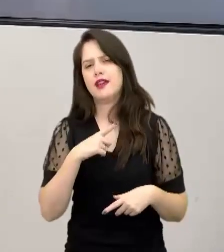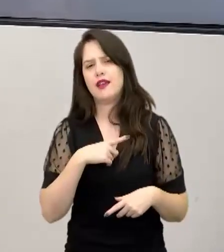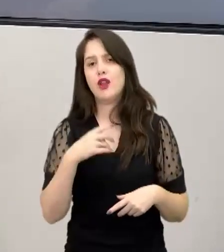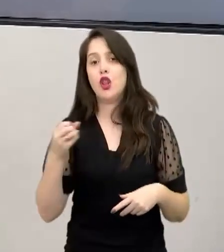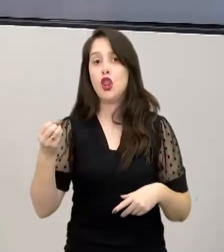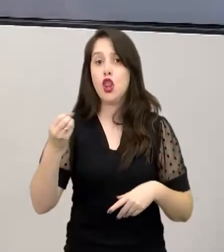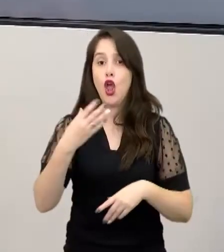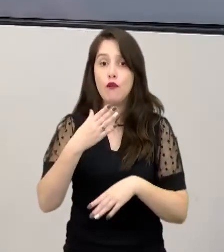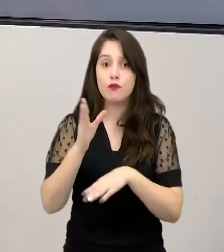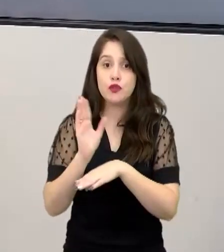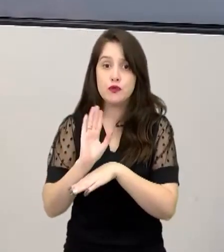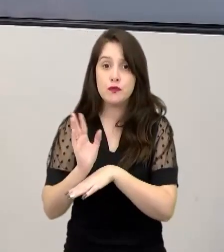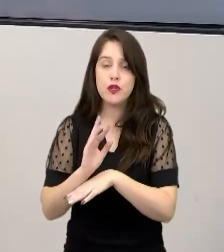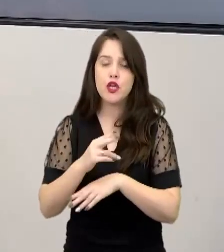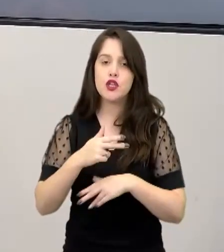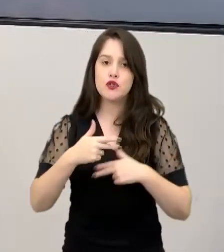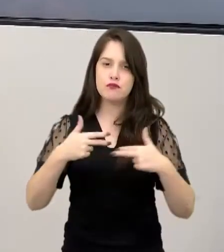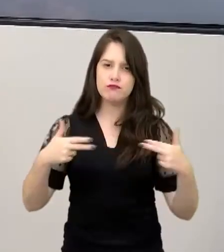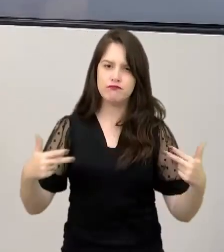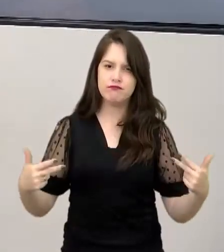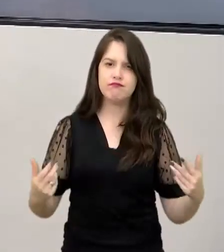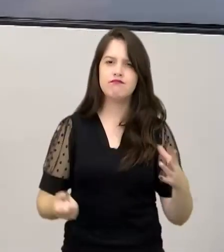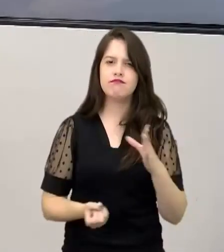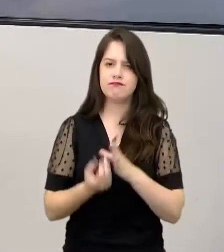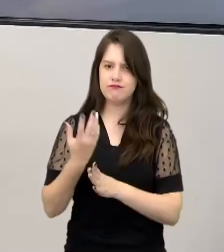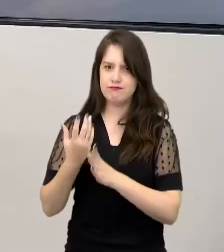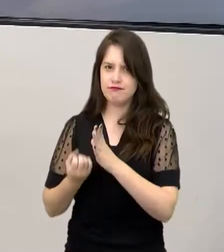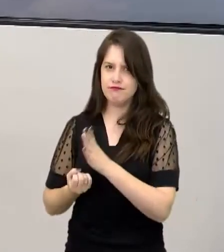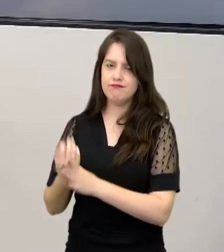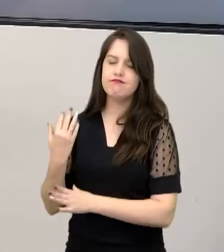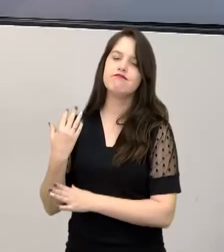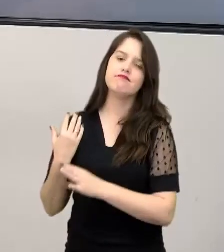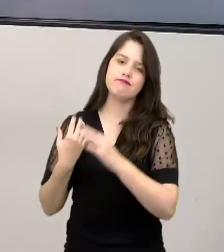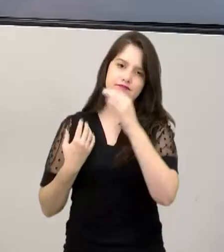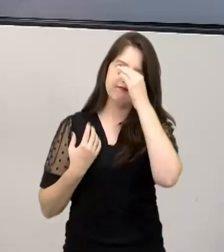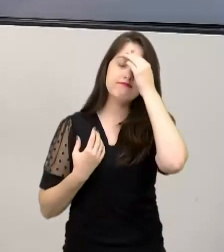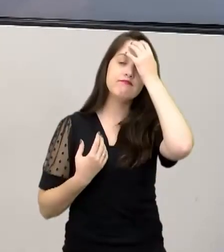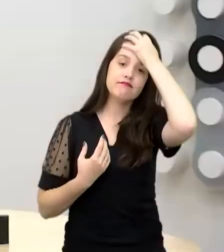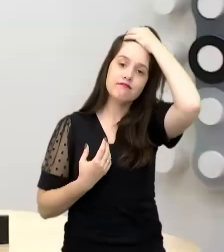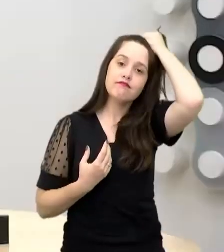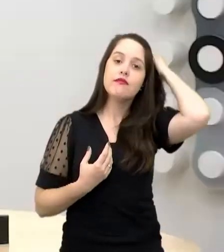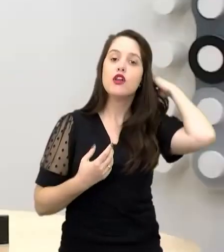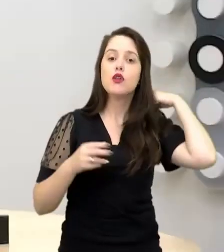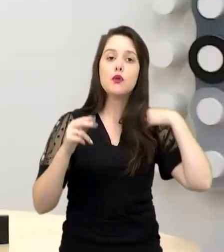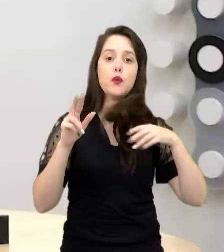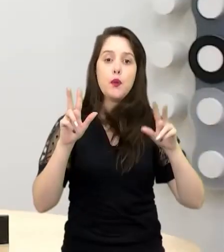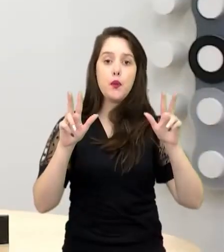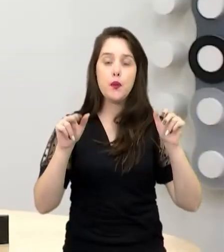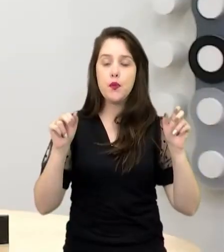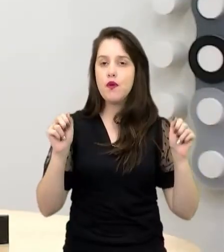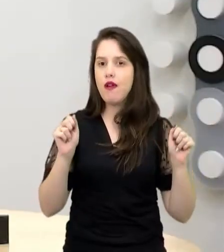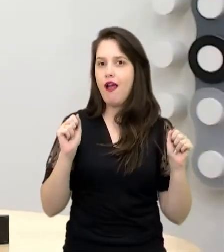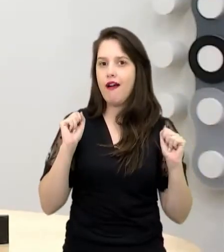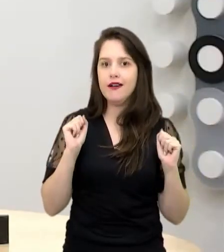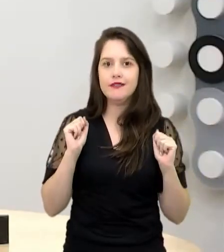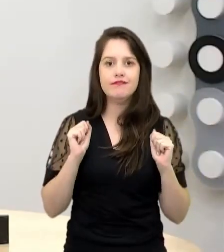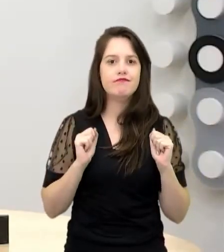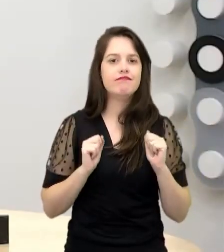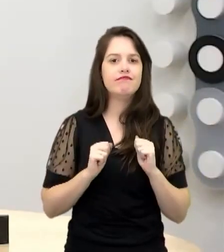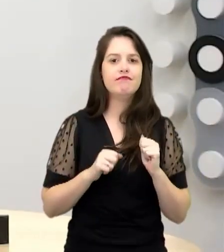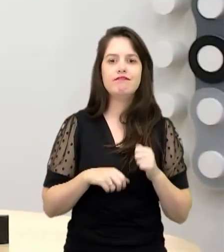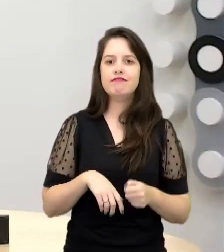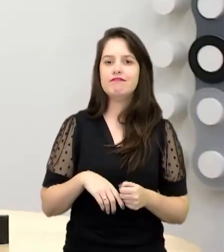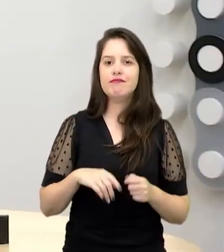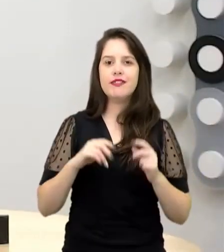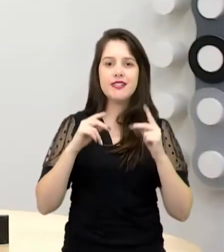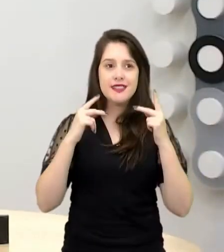vestígios, coisas novas que estão saindo. Então, assim, Não é um livro fechado, né? Acabou não, aqui, nunca é, nunca é. Aqui A isso é evolução questão, humana, então tá